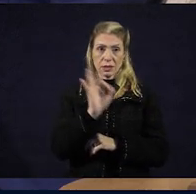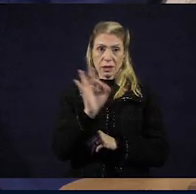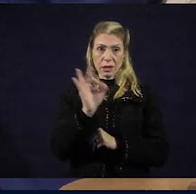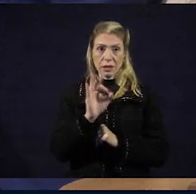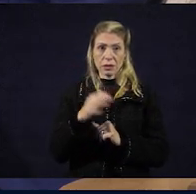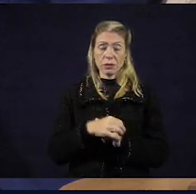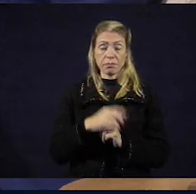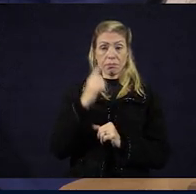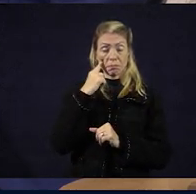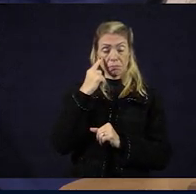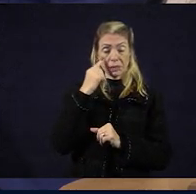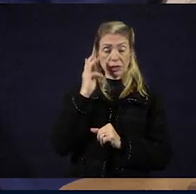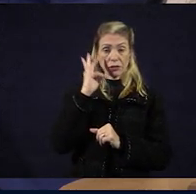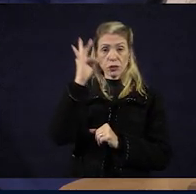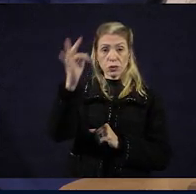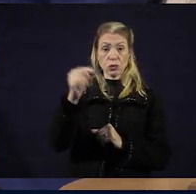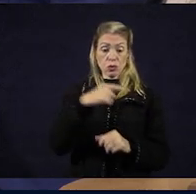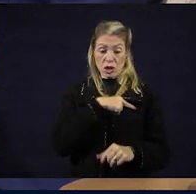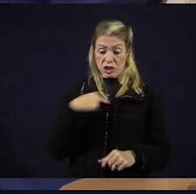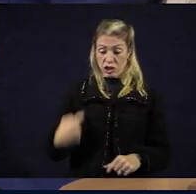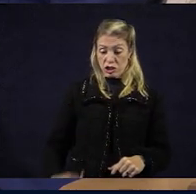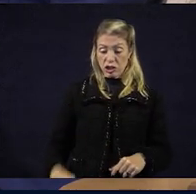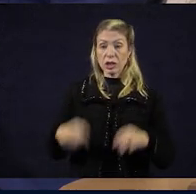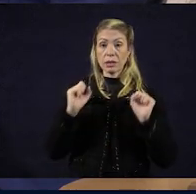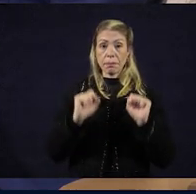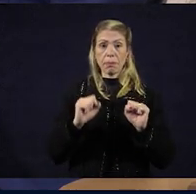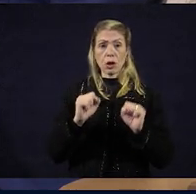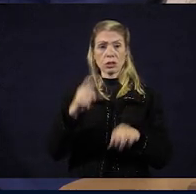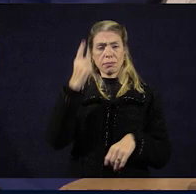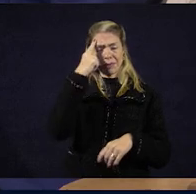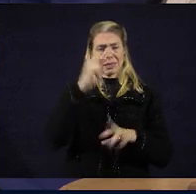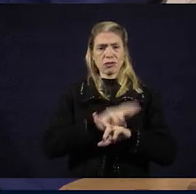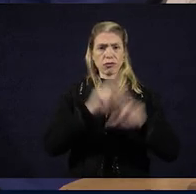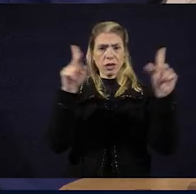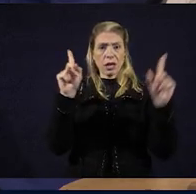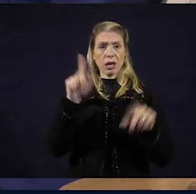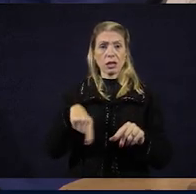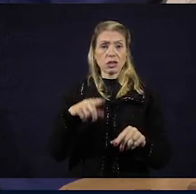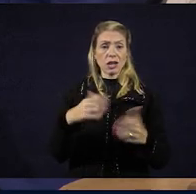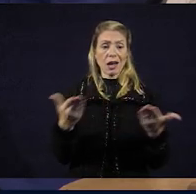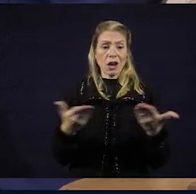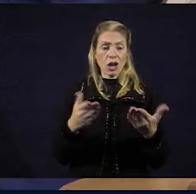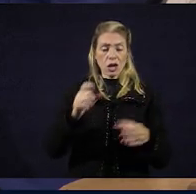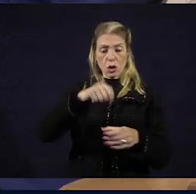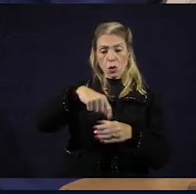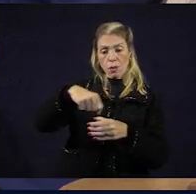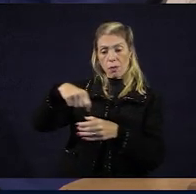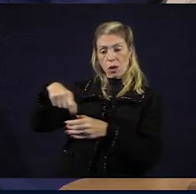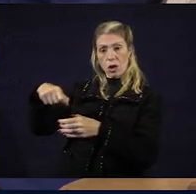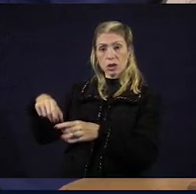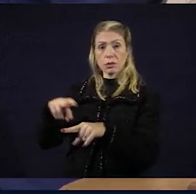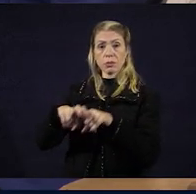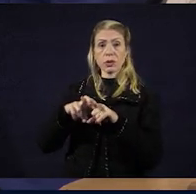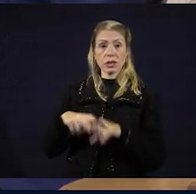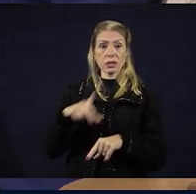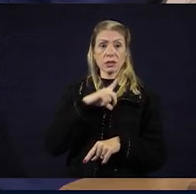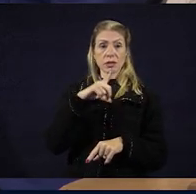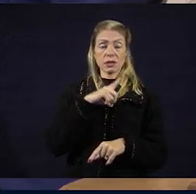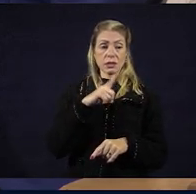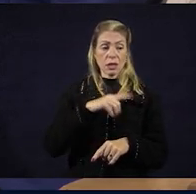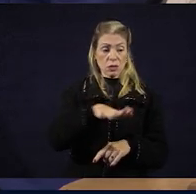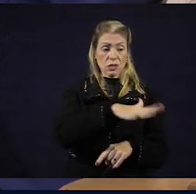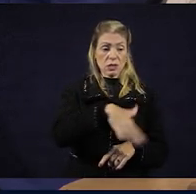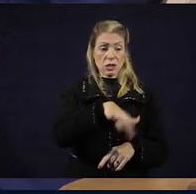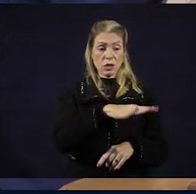para frente a China pode fazer muita diferença nessa questão das commodities né então se ela continua fraca enfim com problema no setor imobiliário